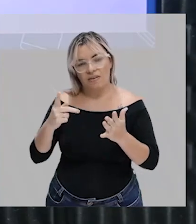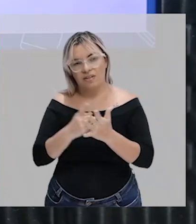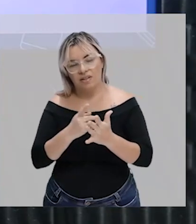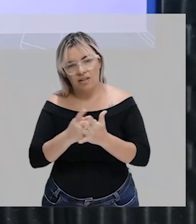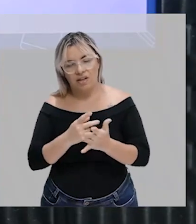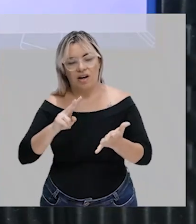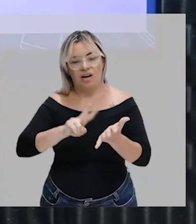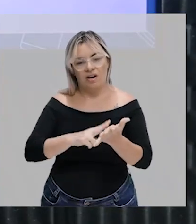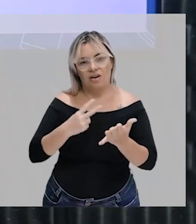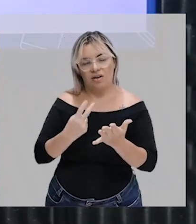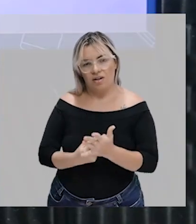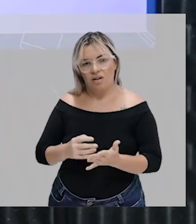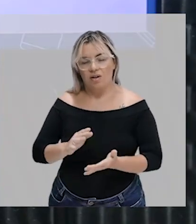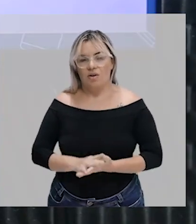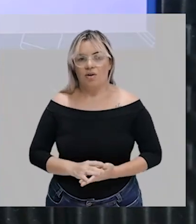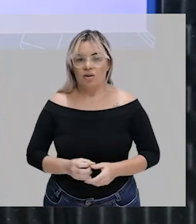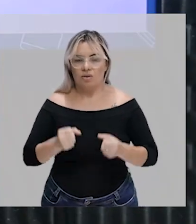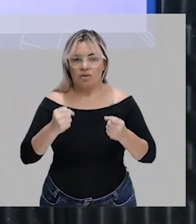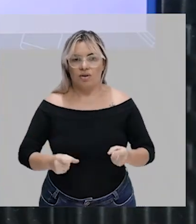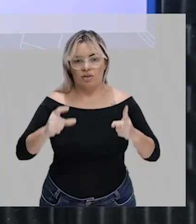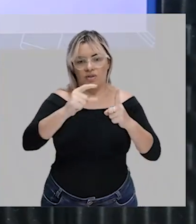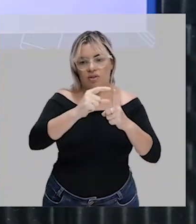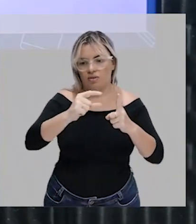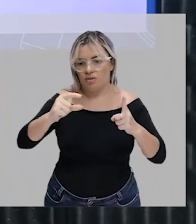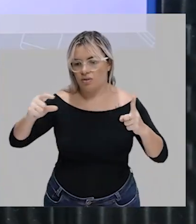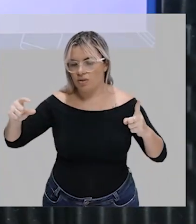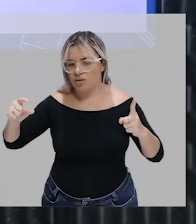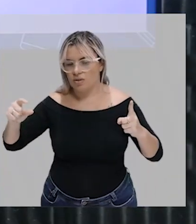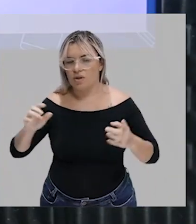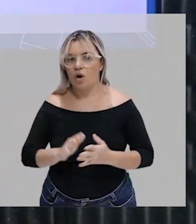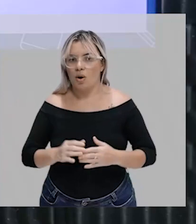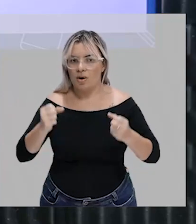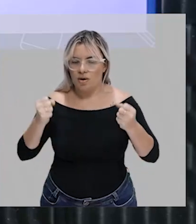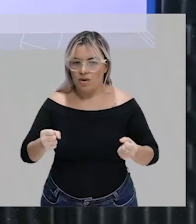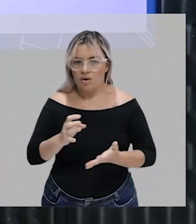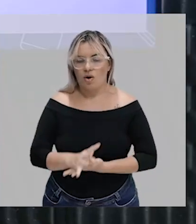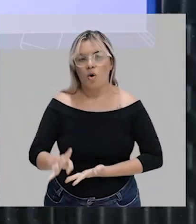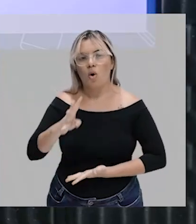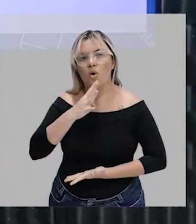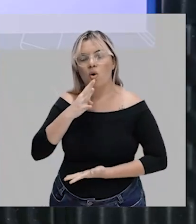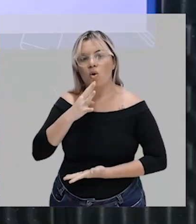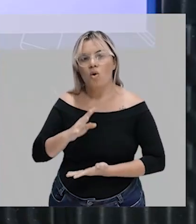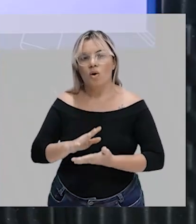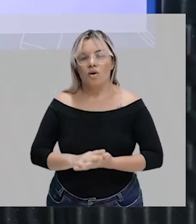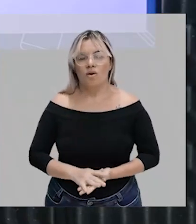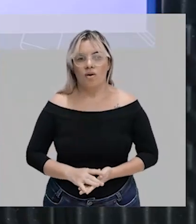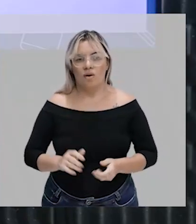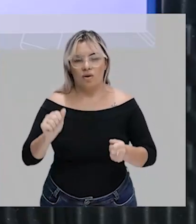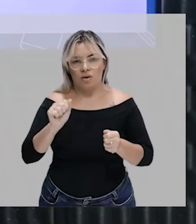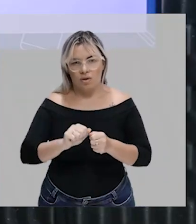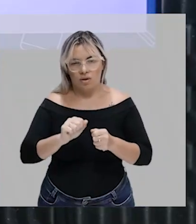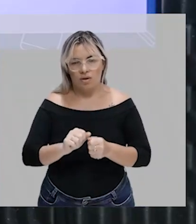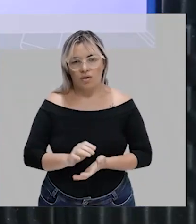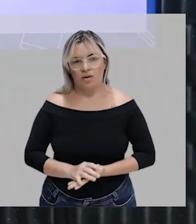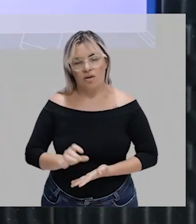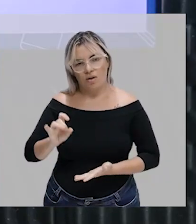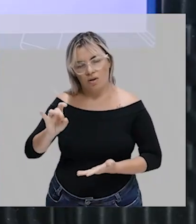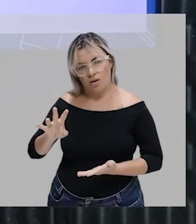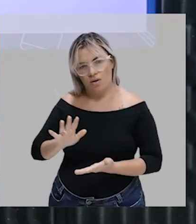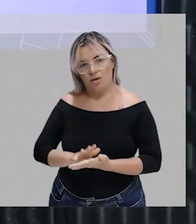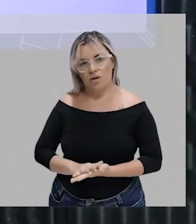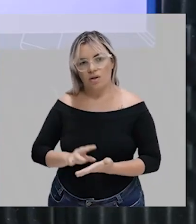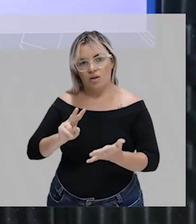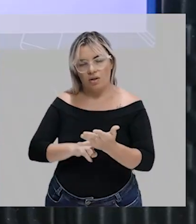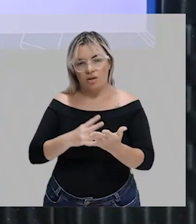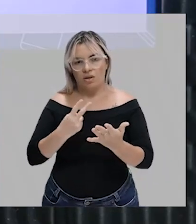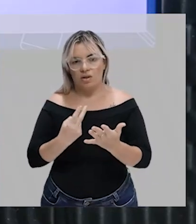uma oração, colocar aquilo que você conhece e fazer apenas a tradução isolada